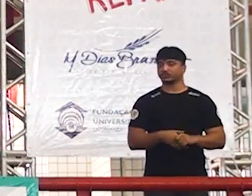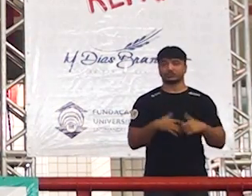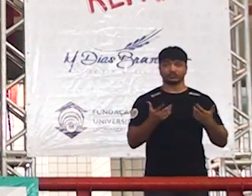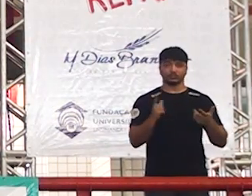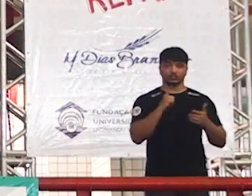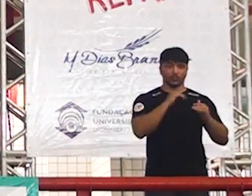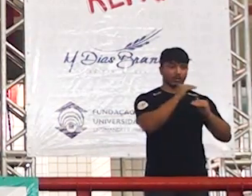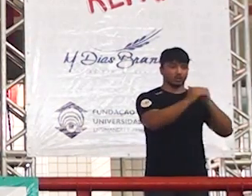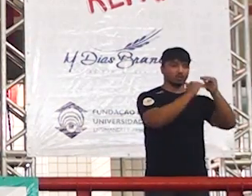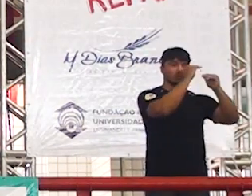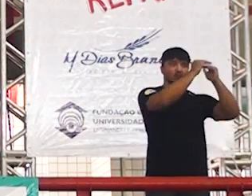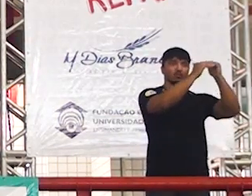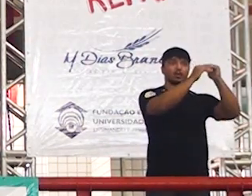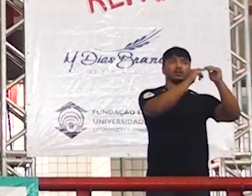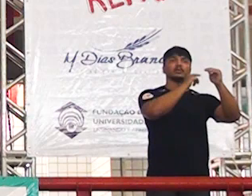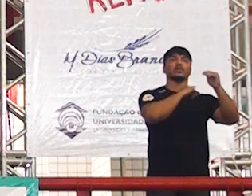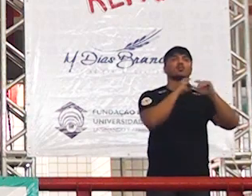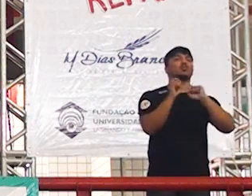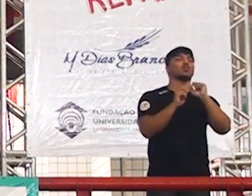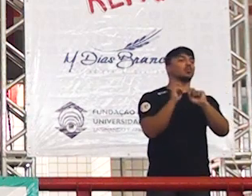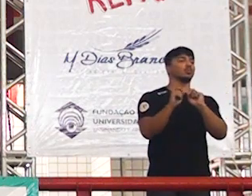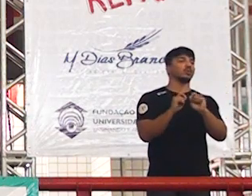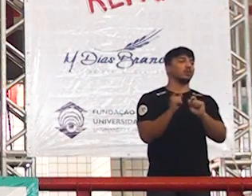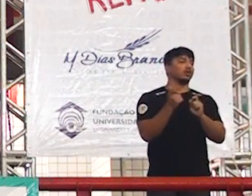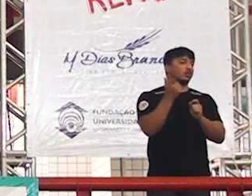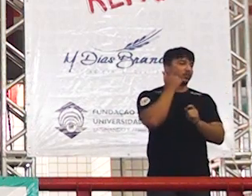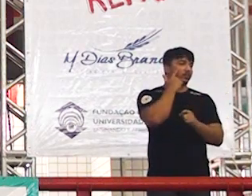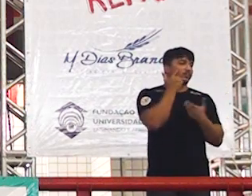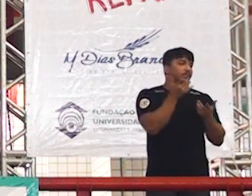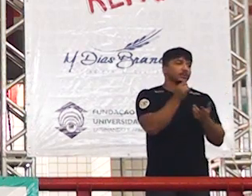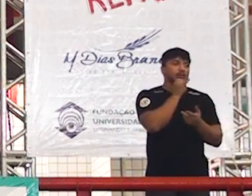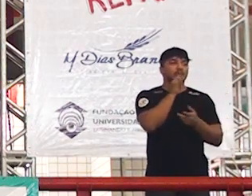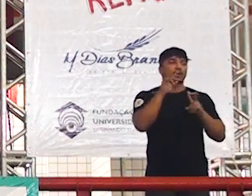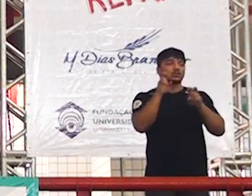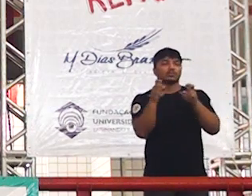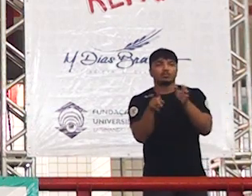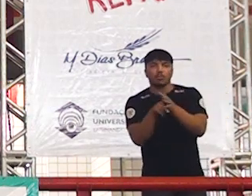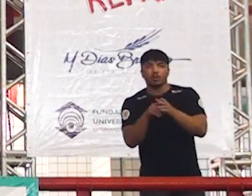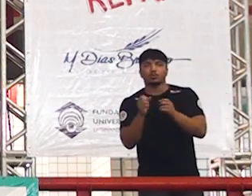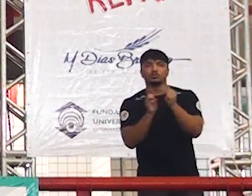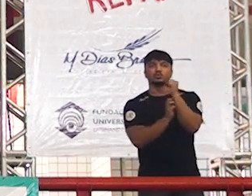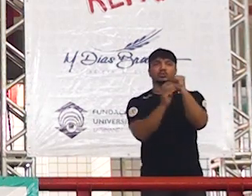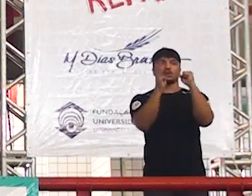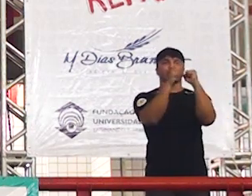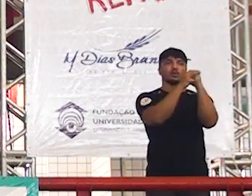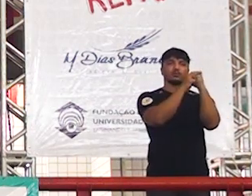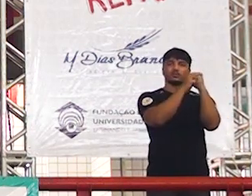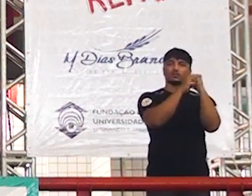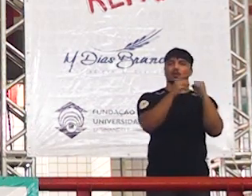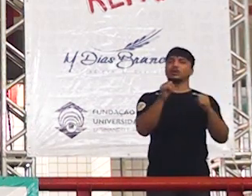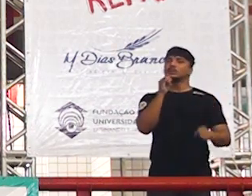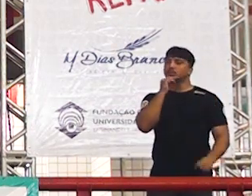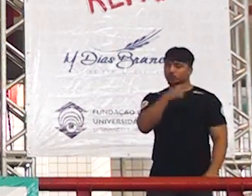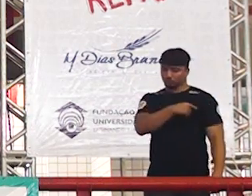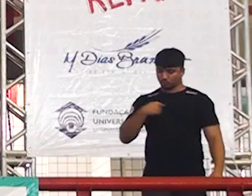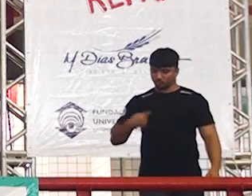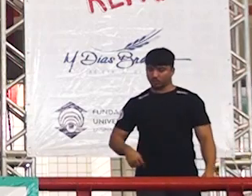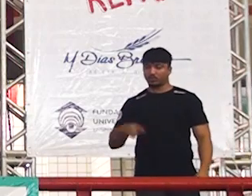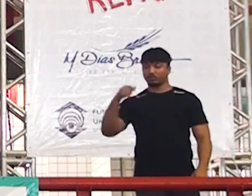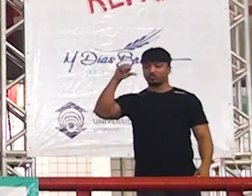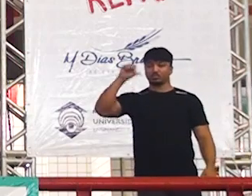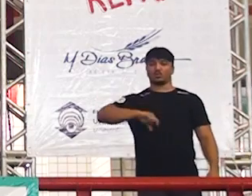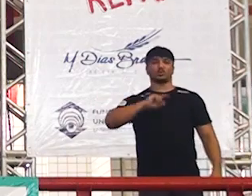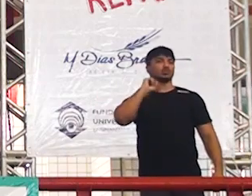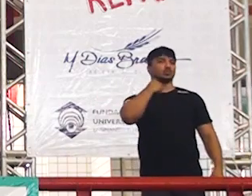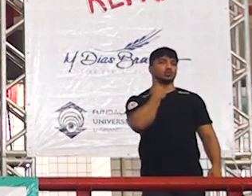O desenvolvimento pressupõe o quê? Uma questão sustentável. A China é um dos maiores poluidores. Você